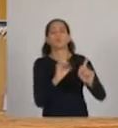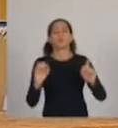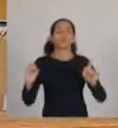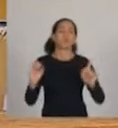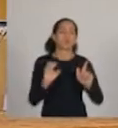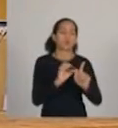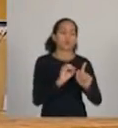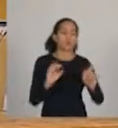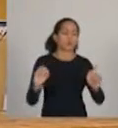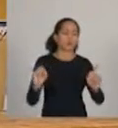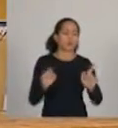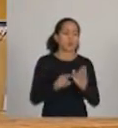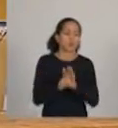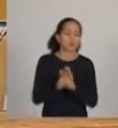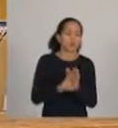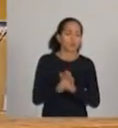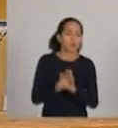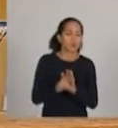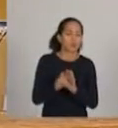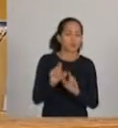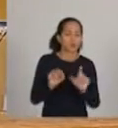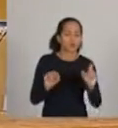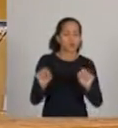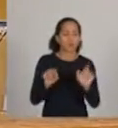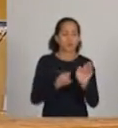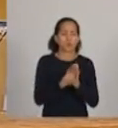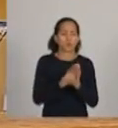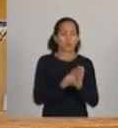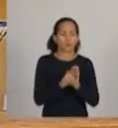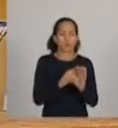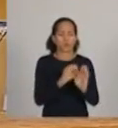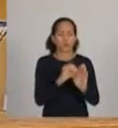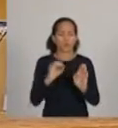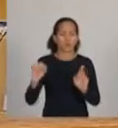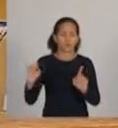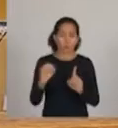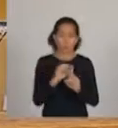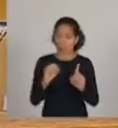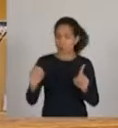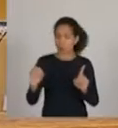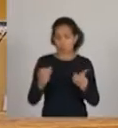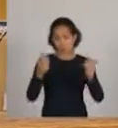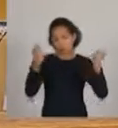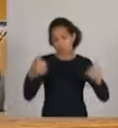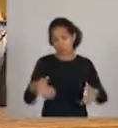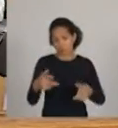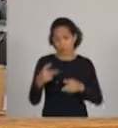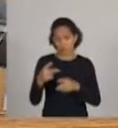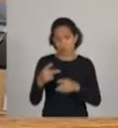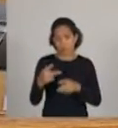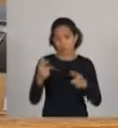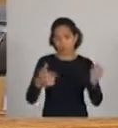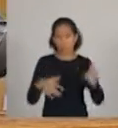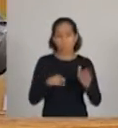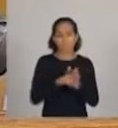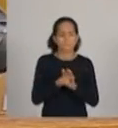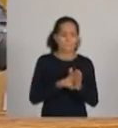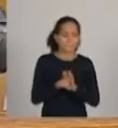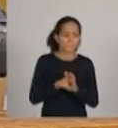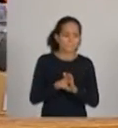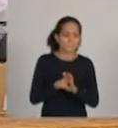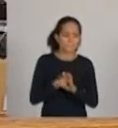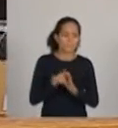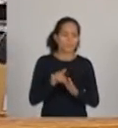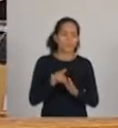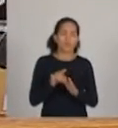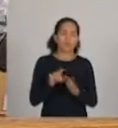Entra no buscador de sua preferência, DuckDuckGo. Vai lá, é melhor do que o Google, porque o Google fica te monitorando. Pesquisa lá, roda o